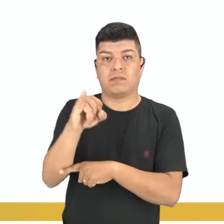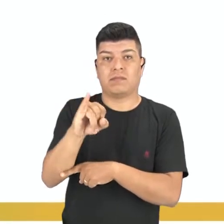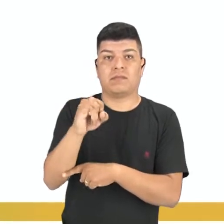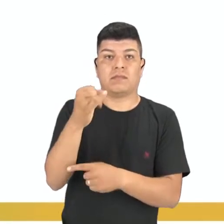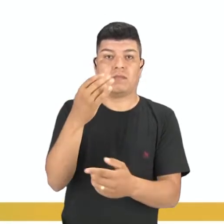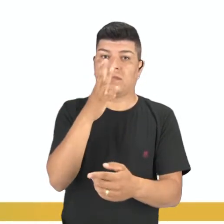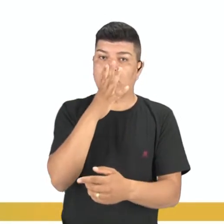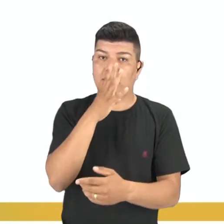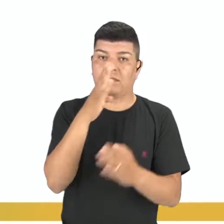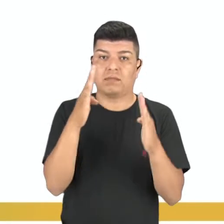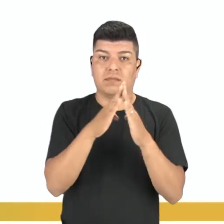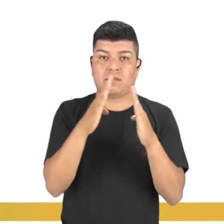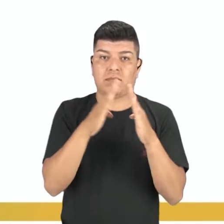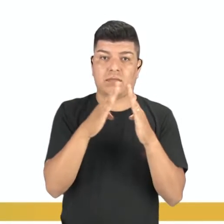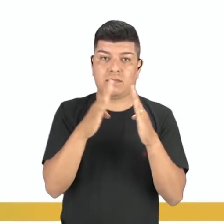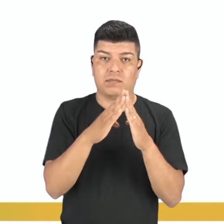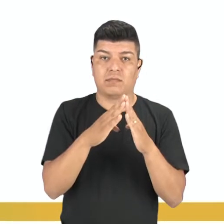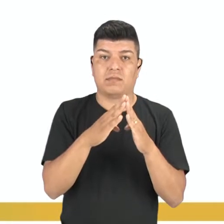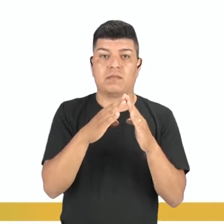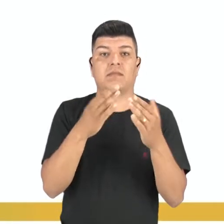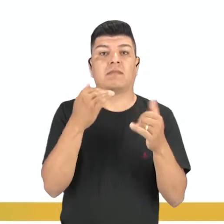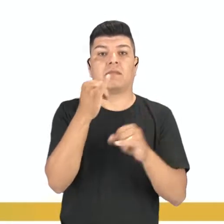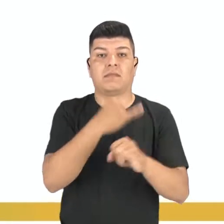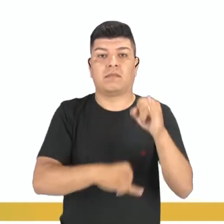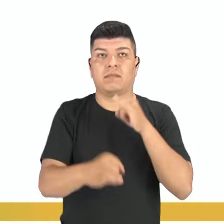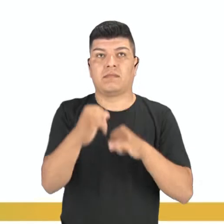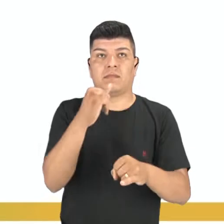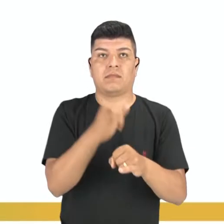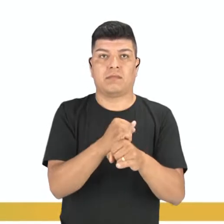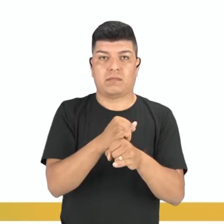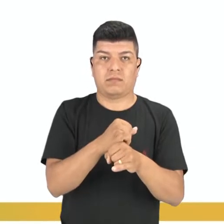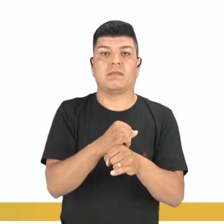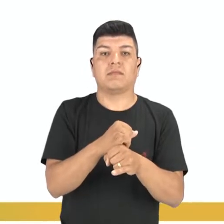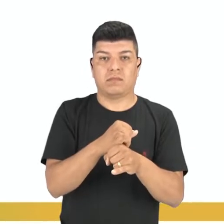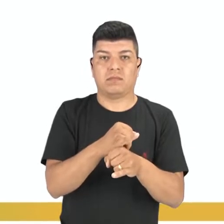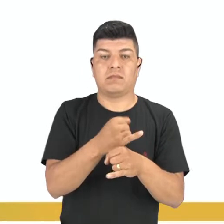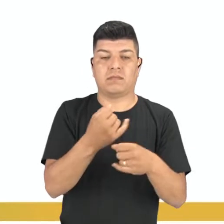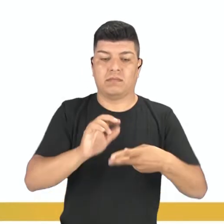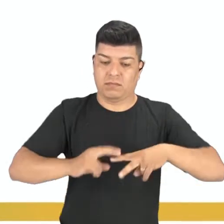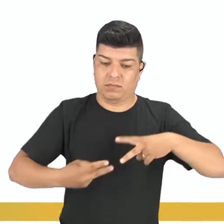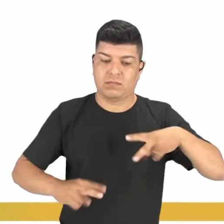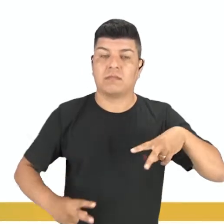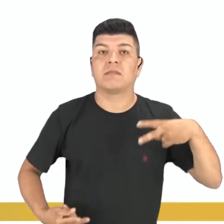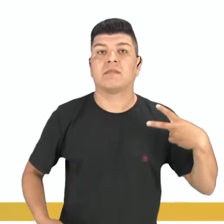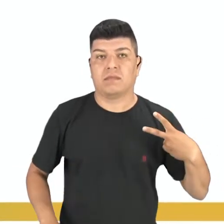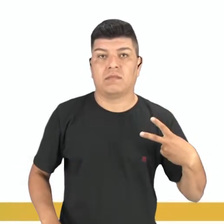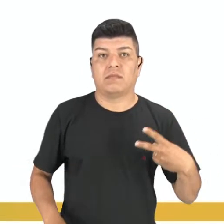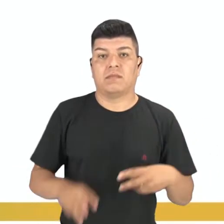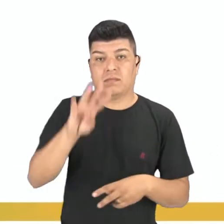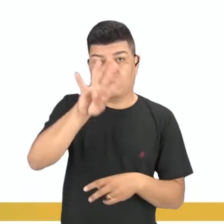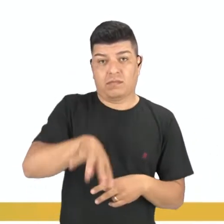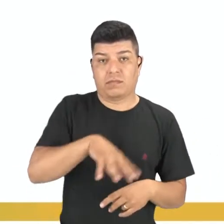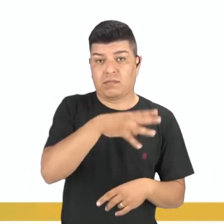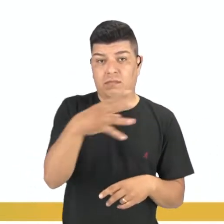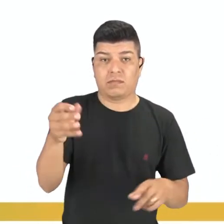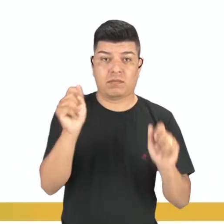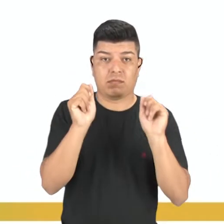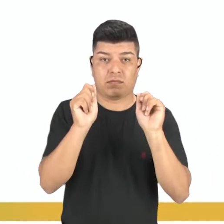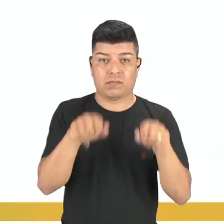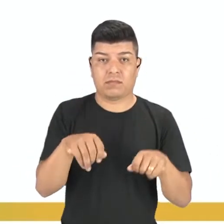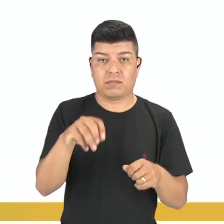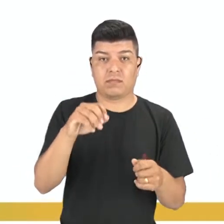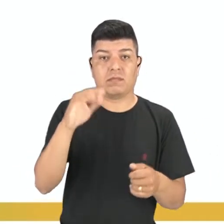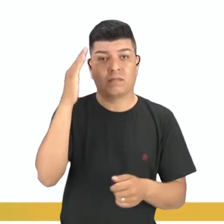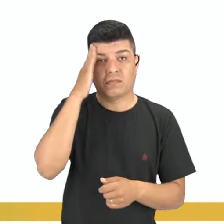tiver assistindo em casa você pode acessar na internet mapa mental genética vai ter esses que mansinhos para que você